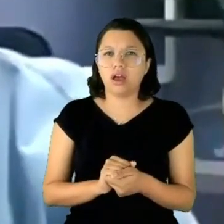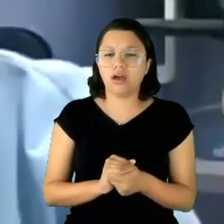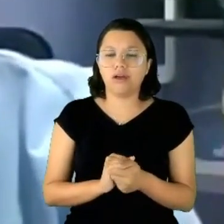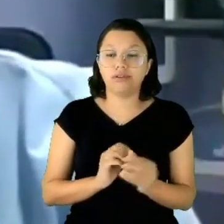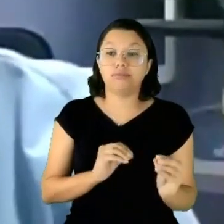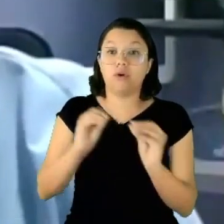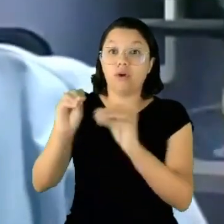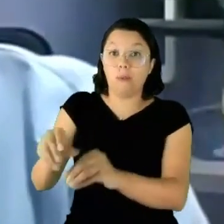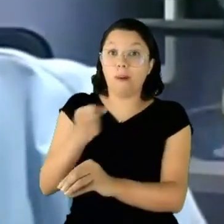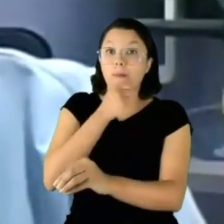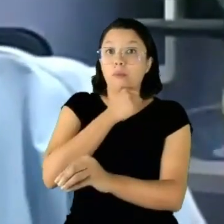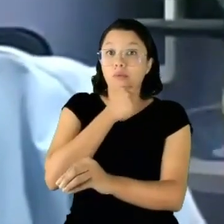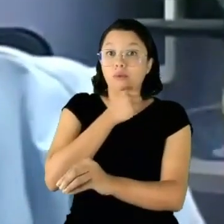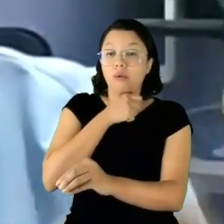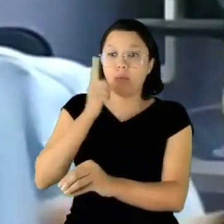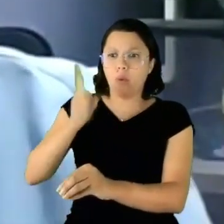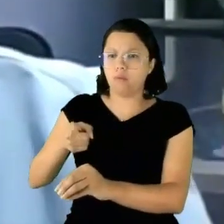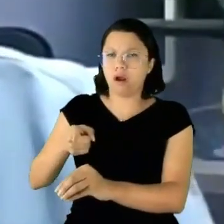compulsoriamente,